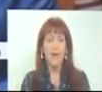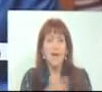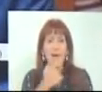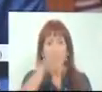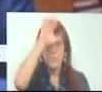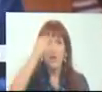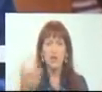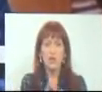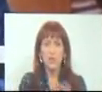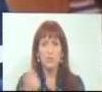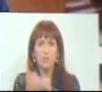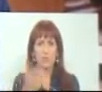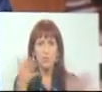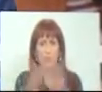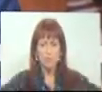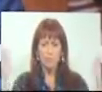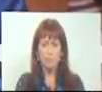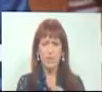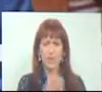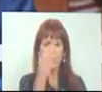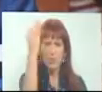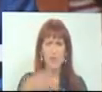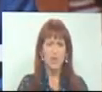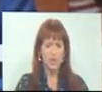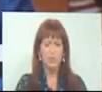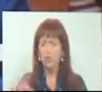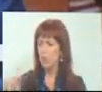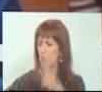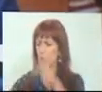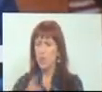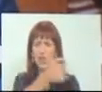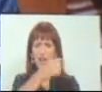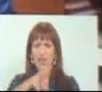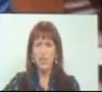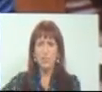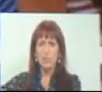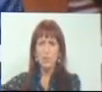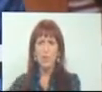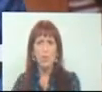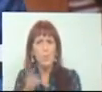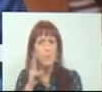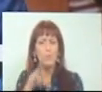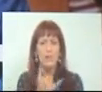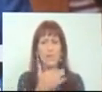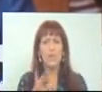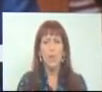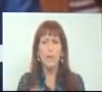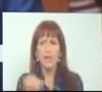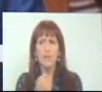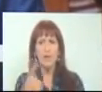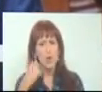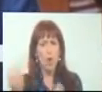Ministério da Economia e do Emprego reduziu 30% da sua despesa, cortou 500 cargos dirigentes e 24 entidades e organismos